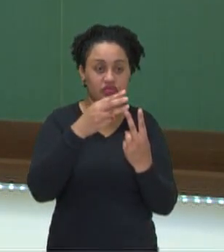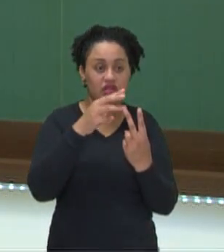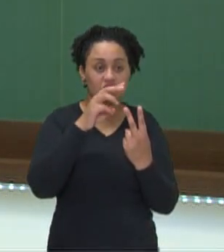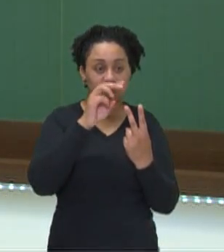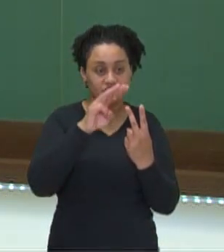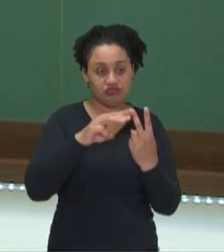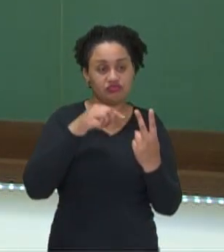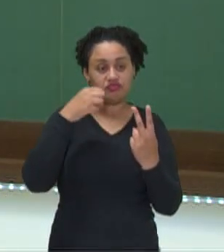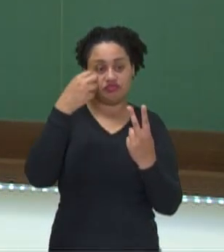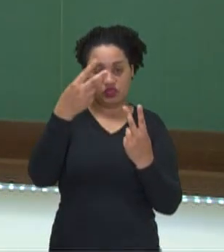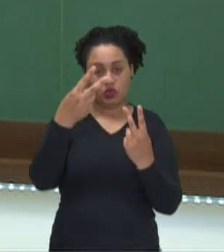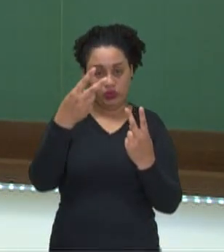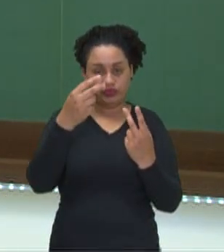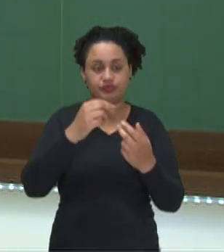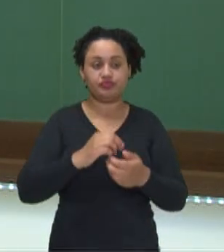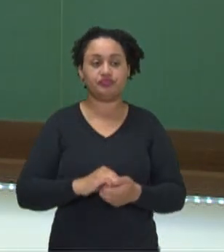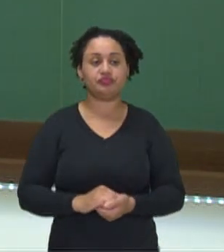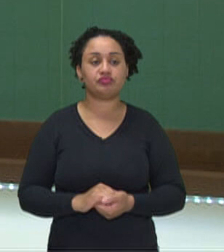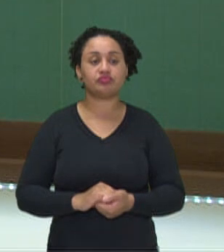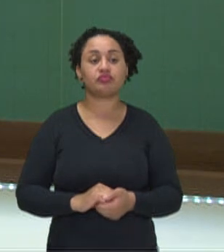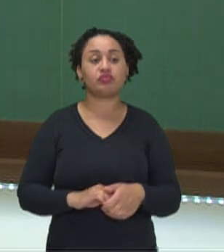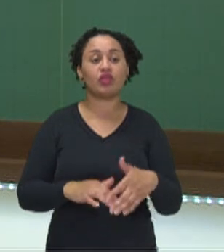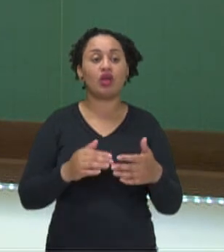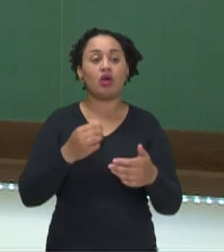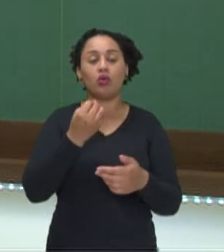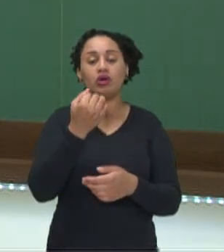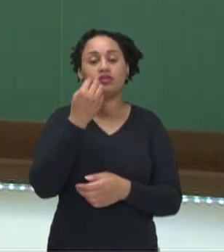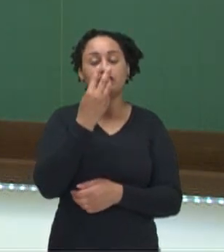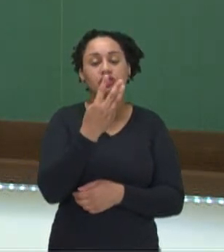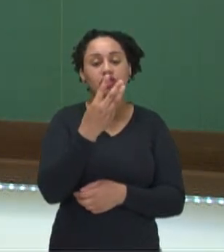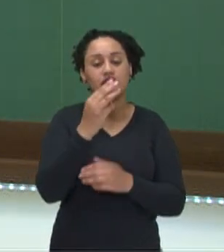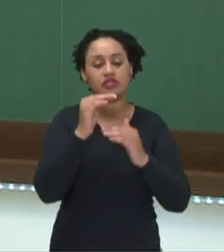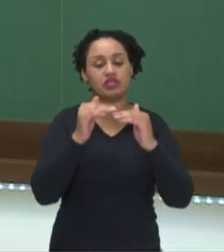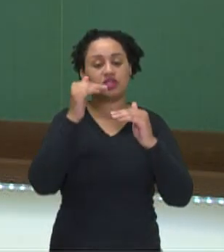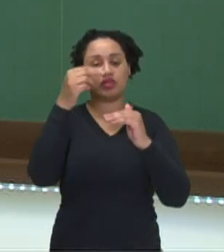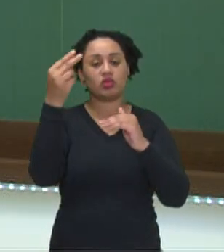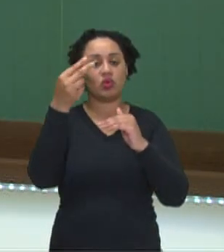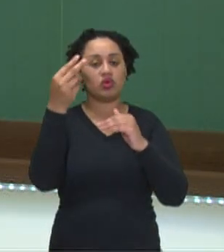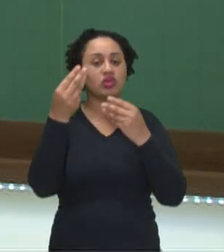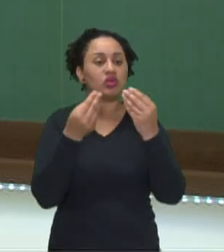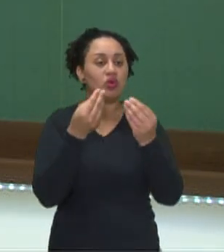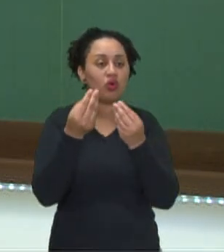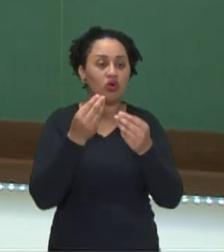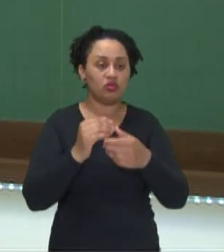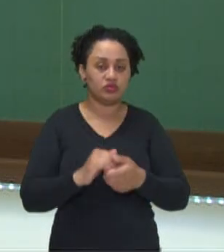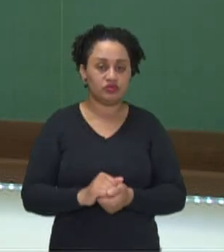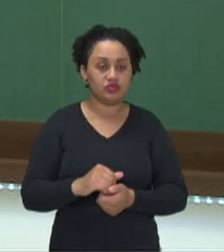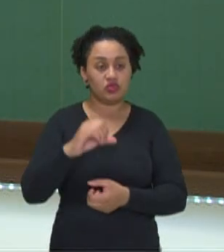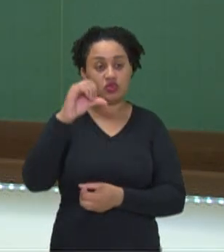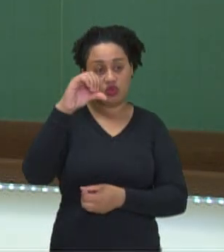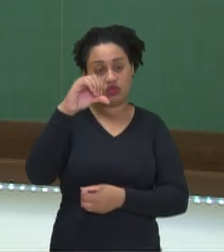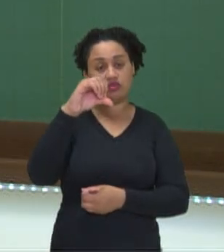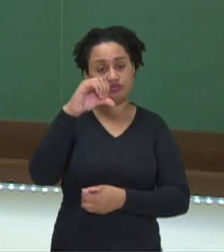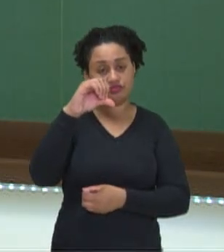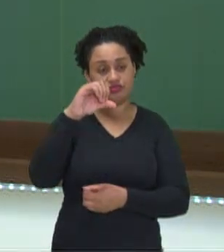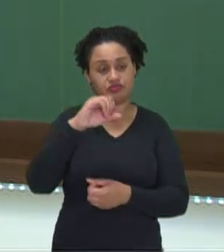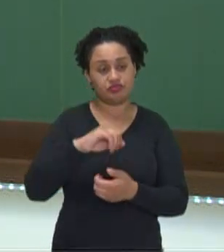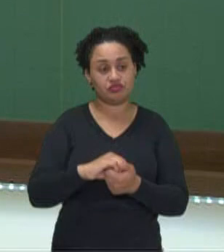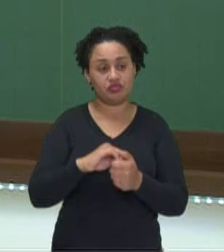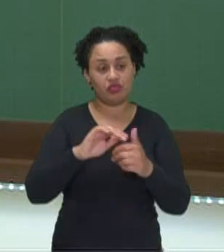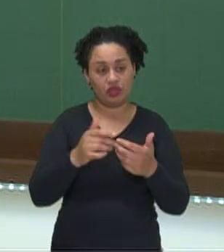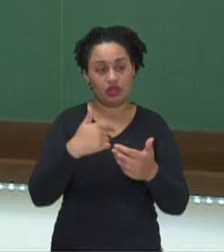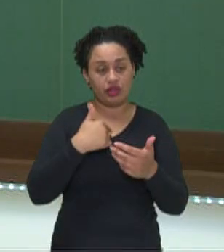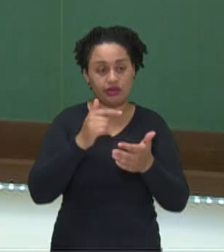3 está elevado a 2. Quanto que é 3 elevado a 2? 3 elevado a 2 é 9. Então, eu